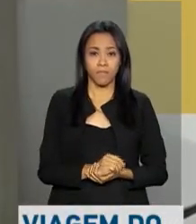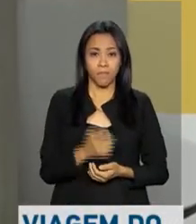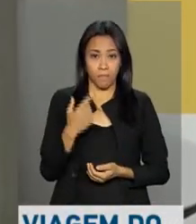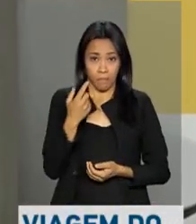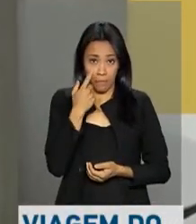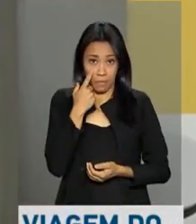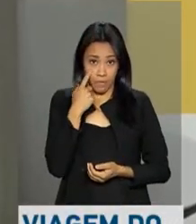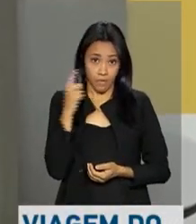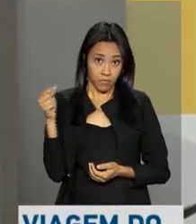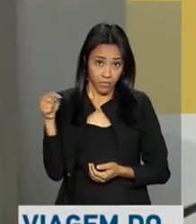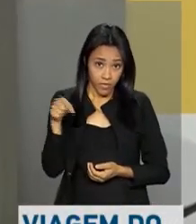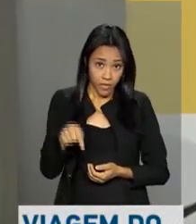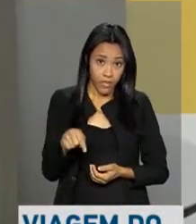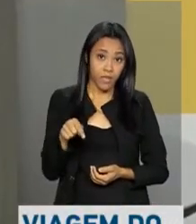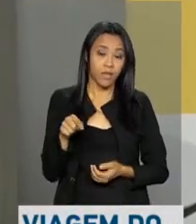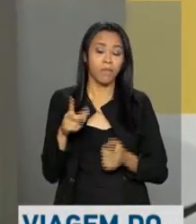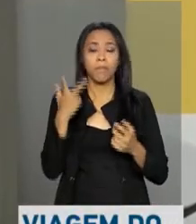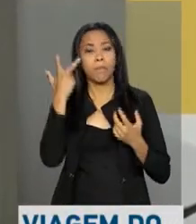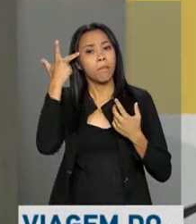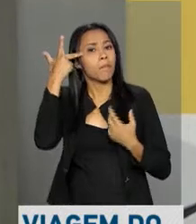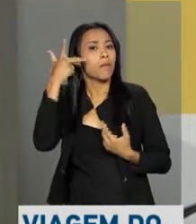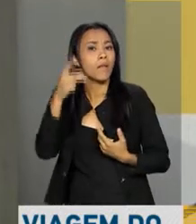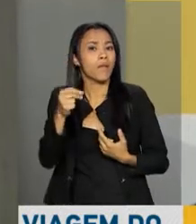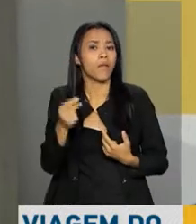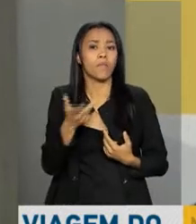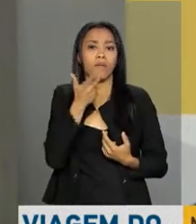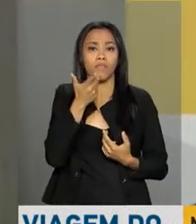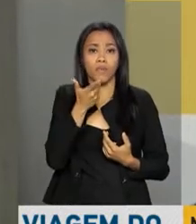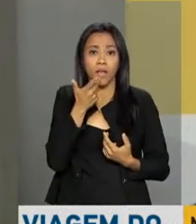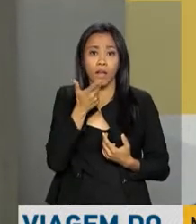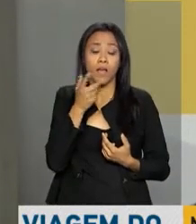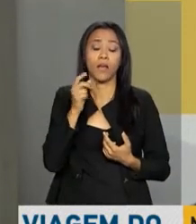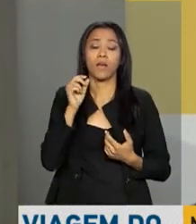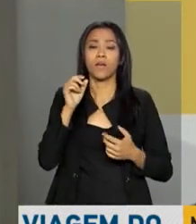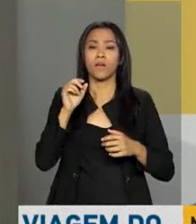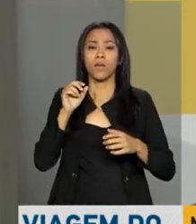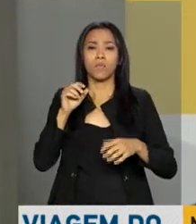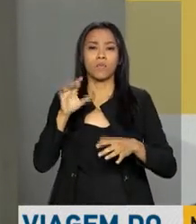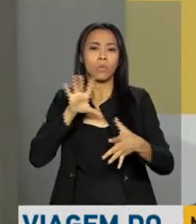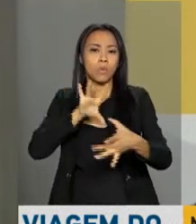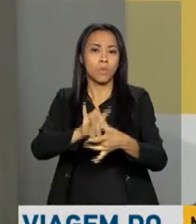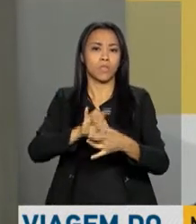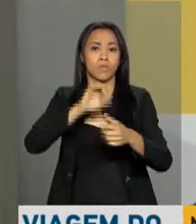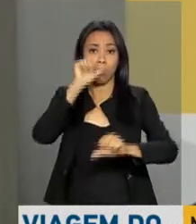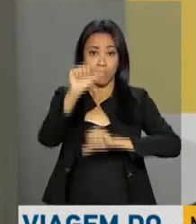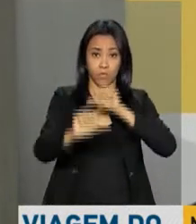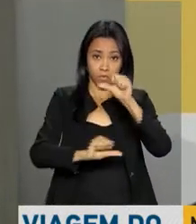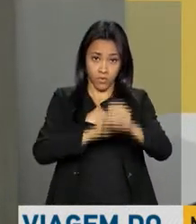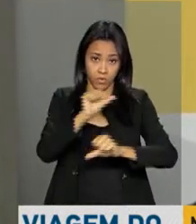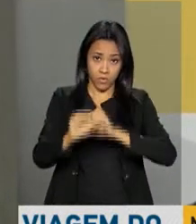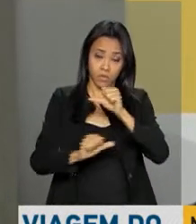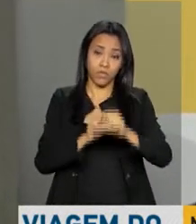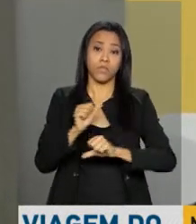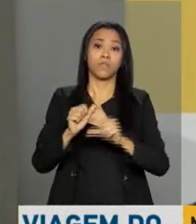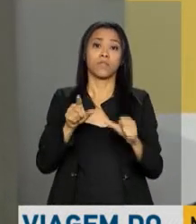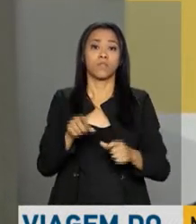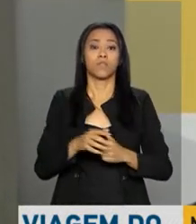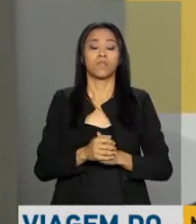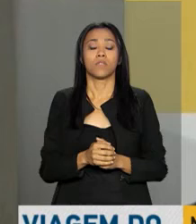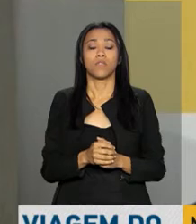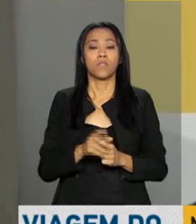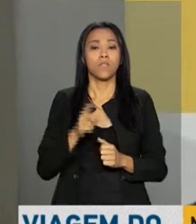aqui para falar se num momento de transformações modernizadoras que estamos